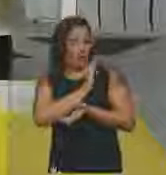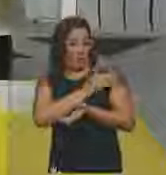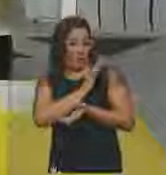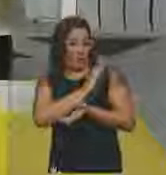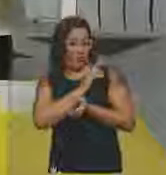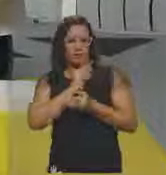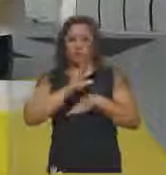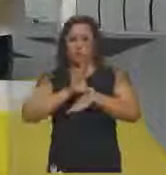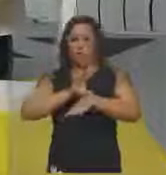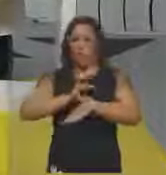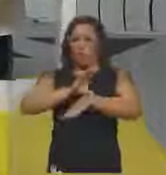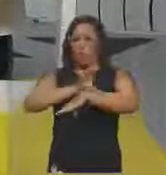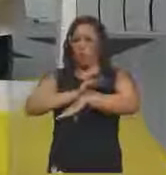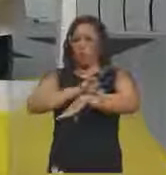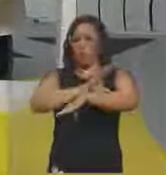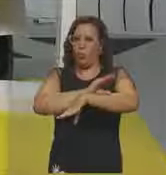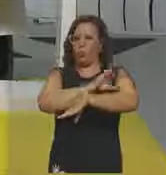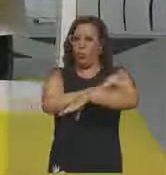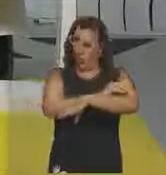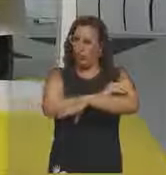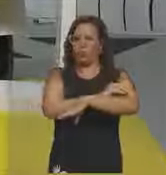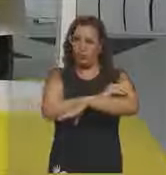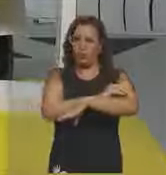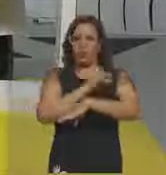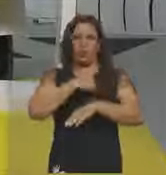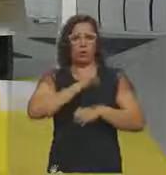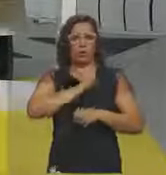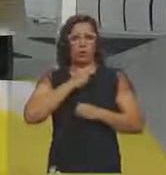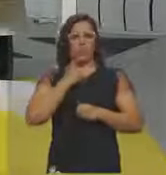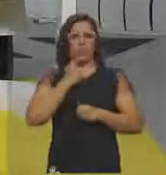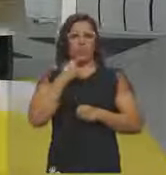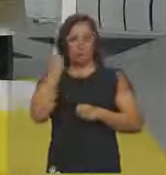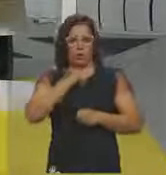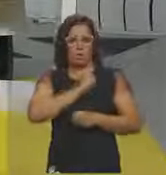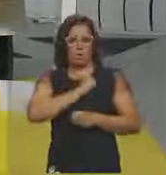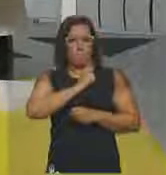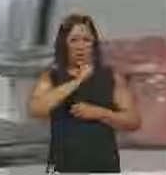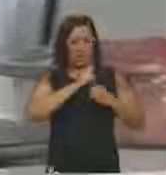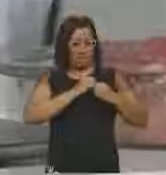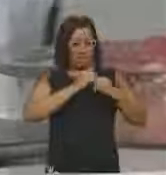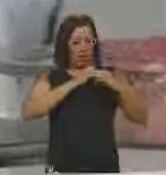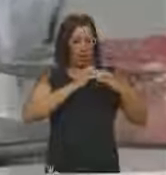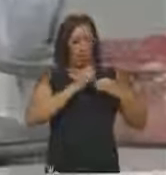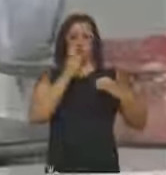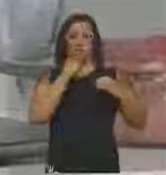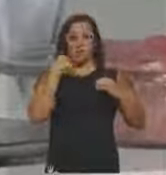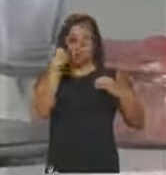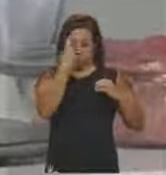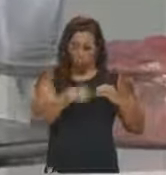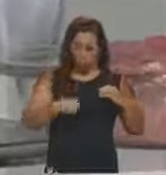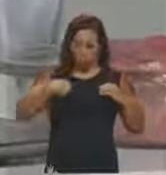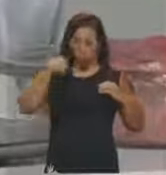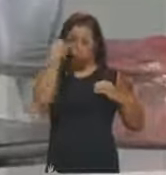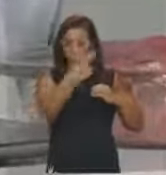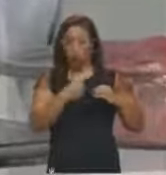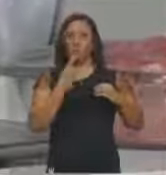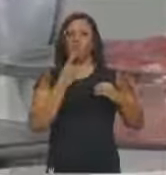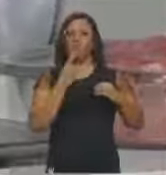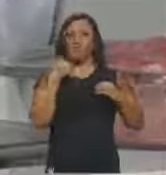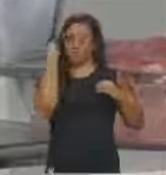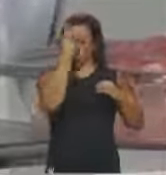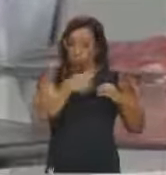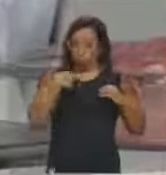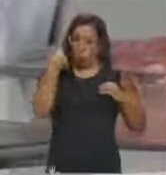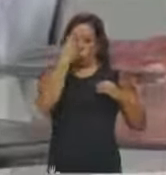órgão musculoso que permite fazer com que ele bombeie o sangue para diversas partes do corpo. Você percebe que tem essa membrana que eu falei